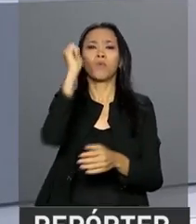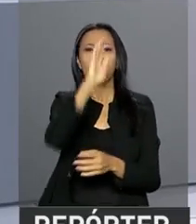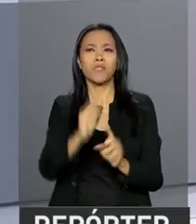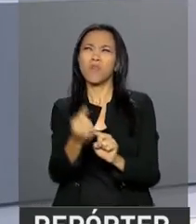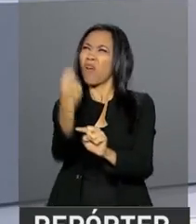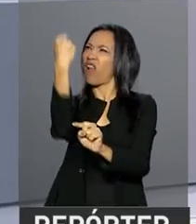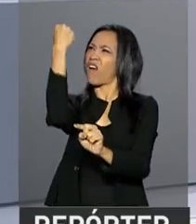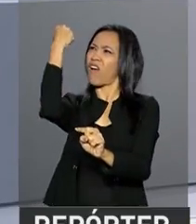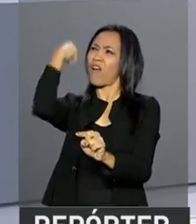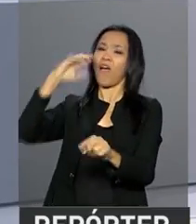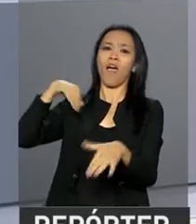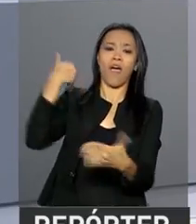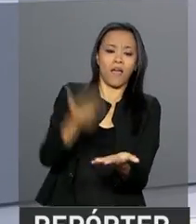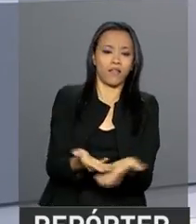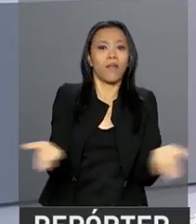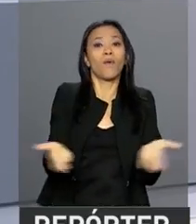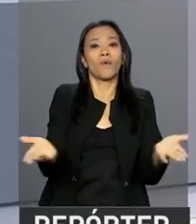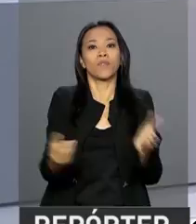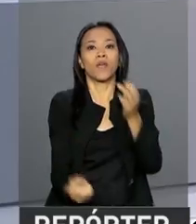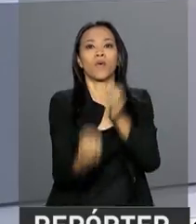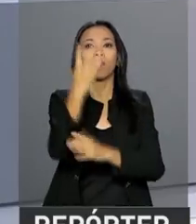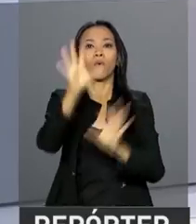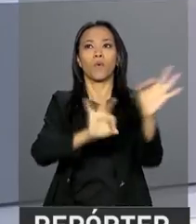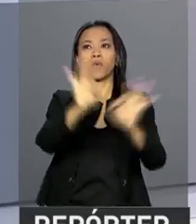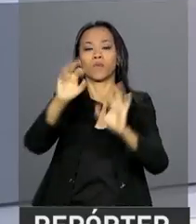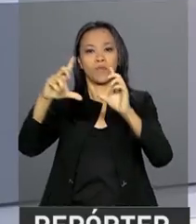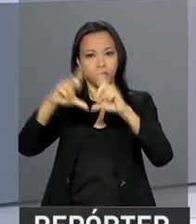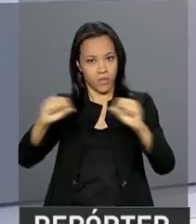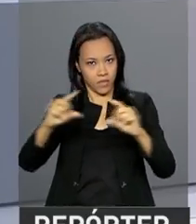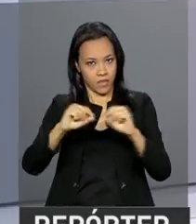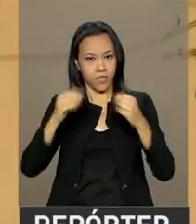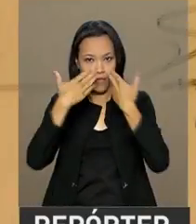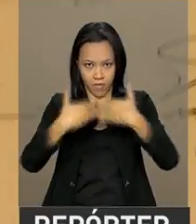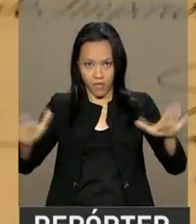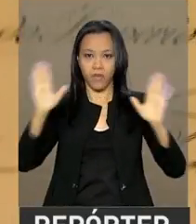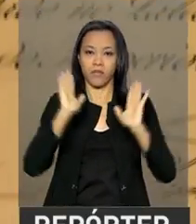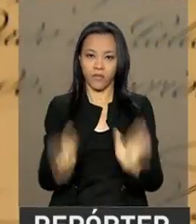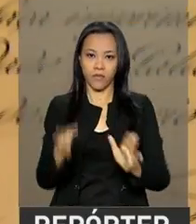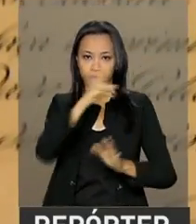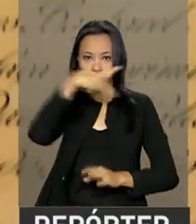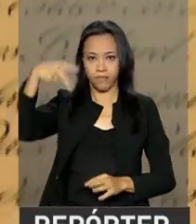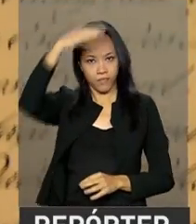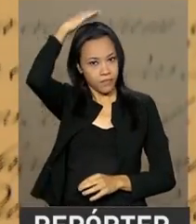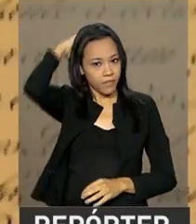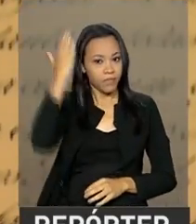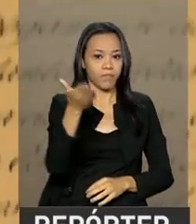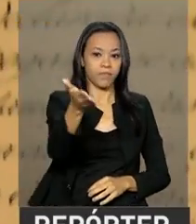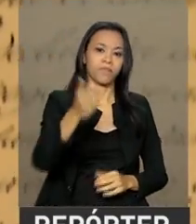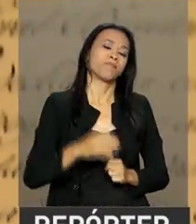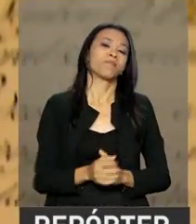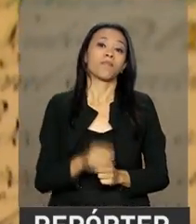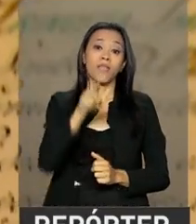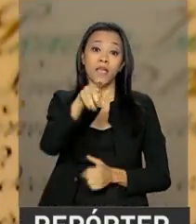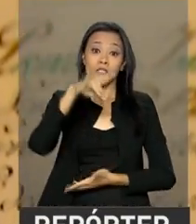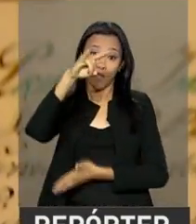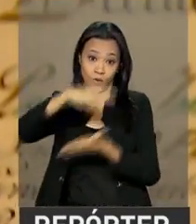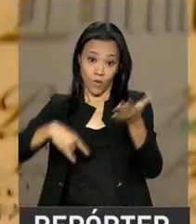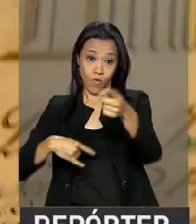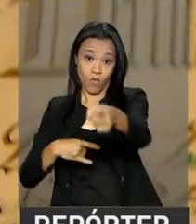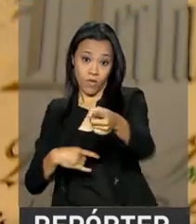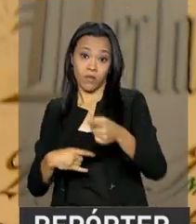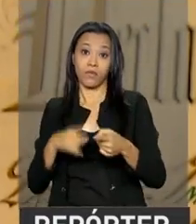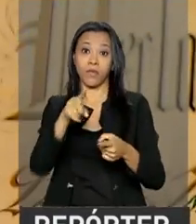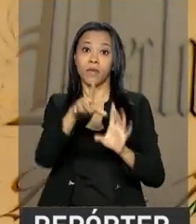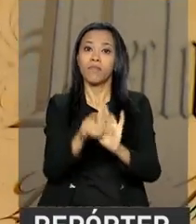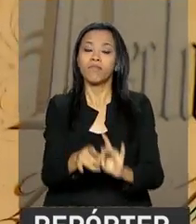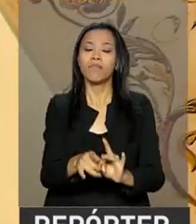Brasília amostra foi aberta pelo presidente Michel Temer documentos como a lei Áurea que aboliu a